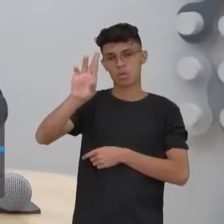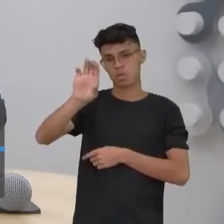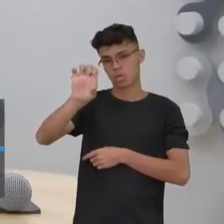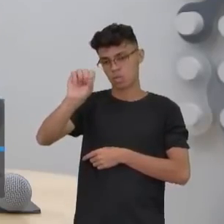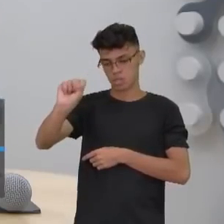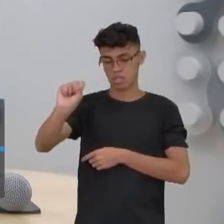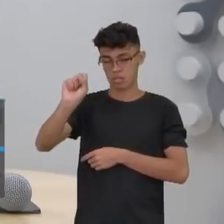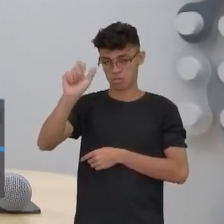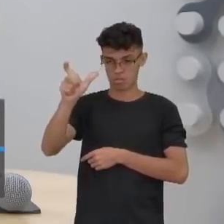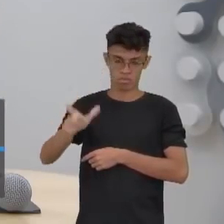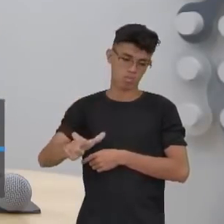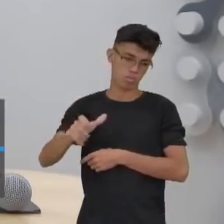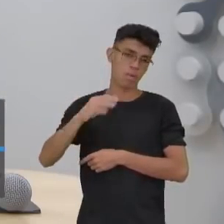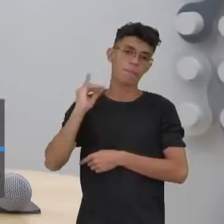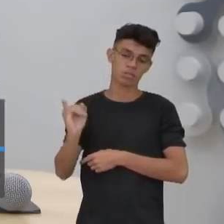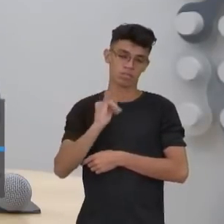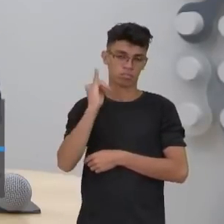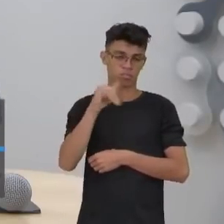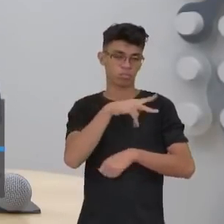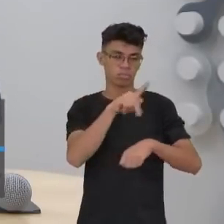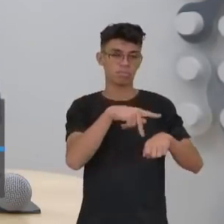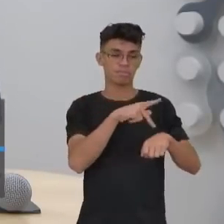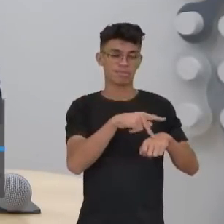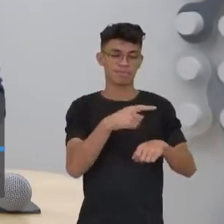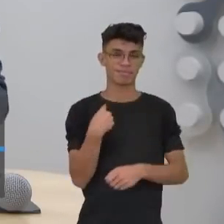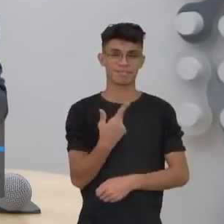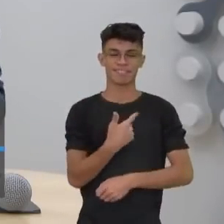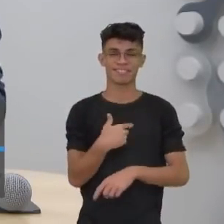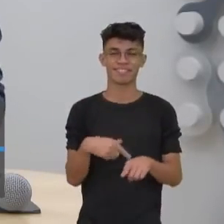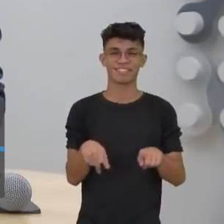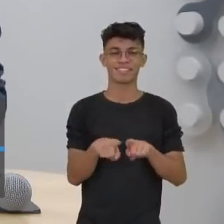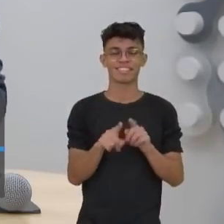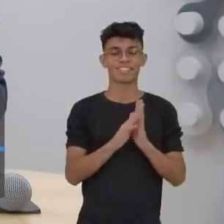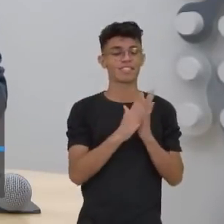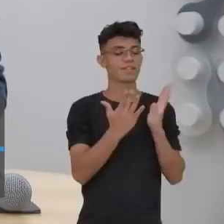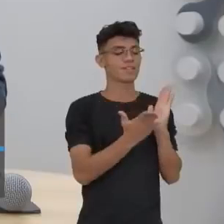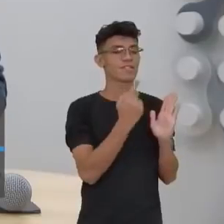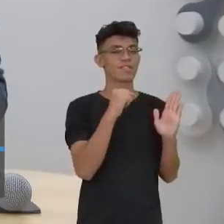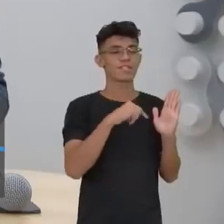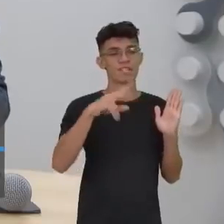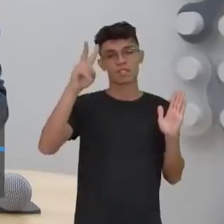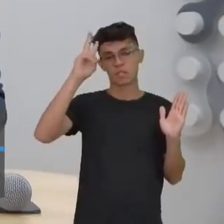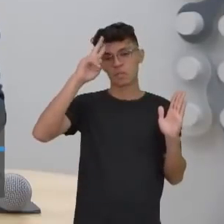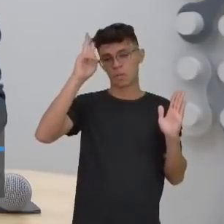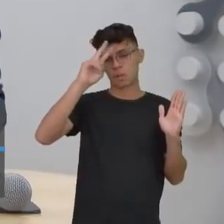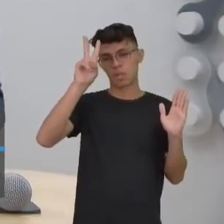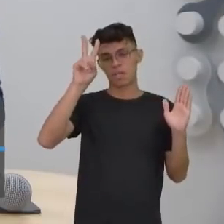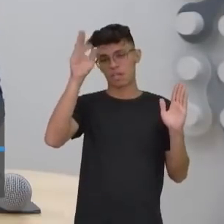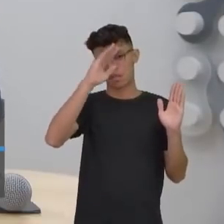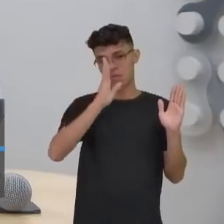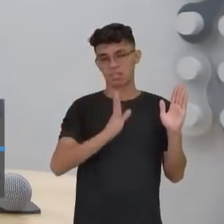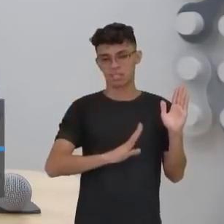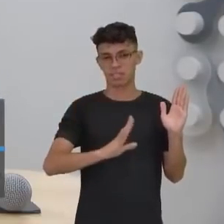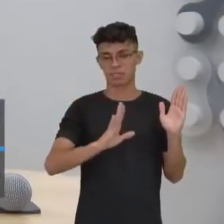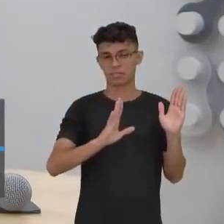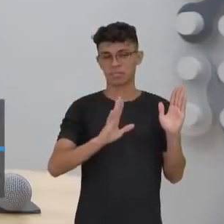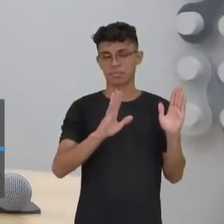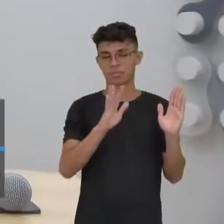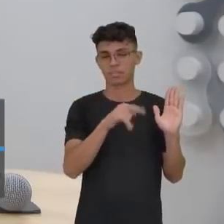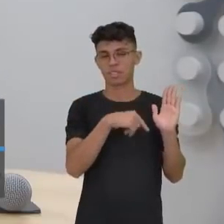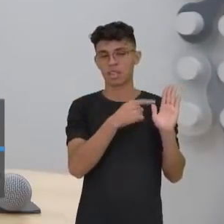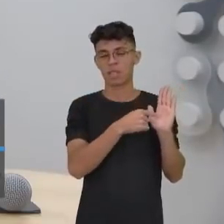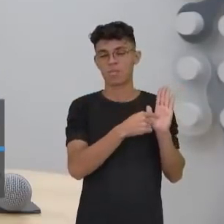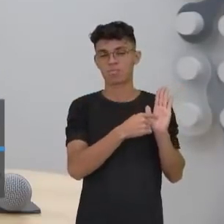muito importante para o nosso país e ele, no seu livro História do Brasil, ele define que